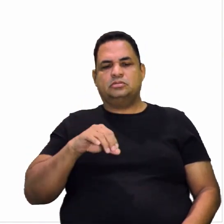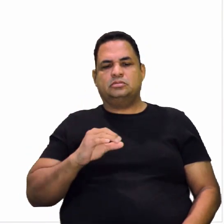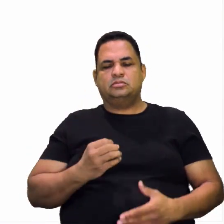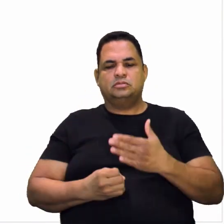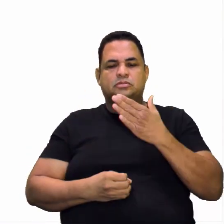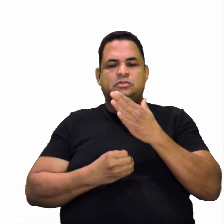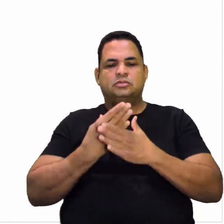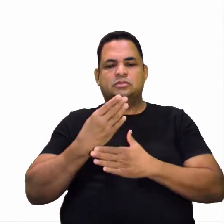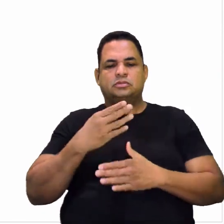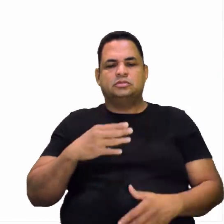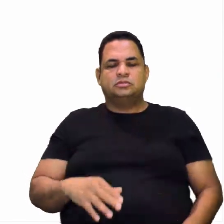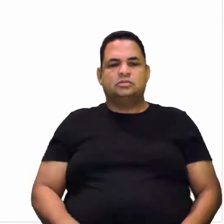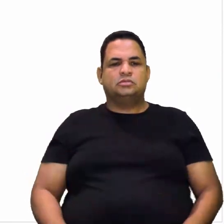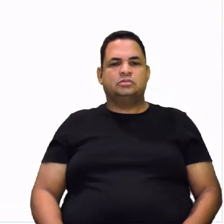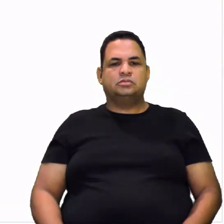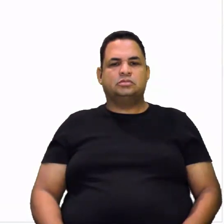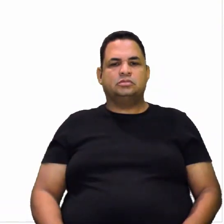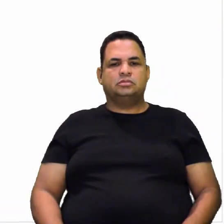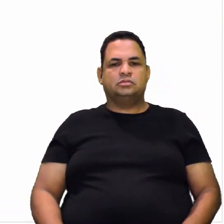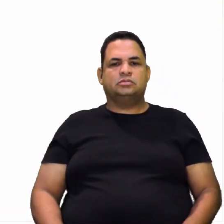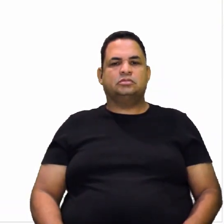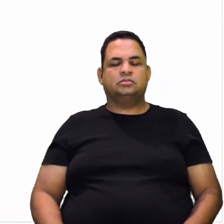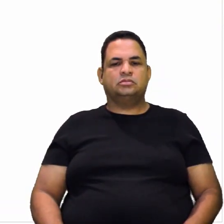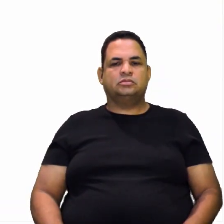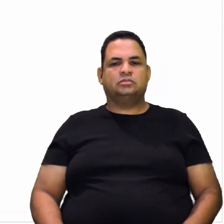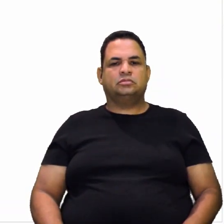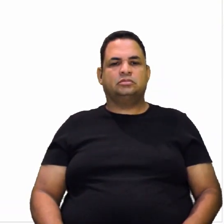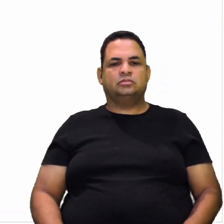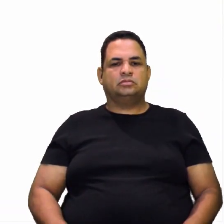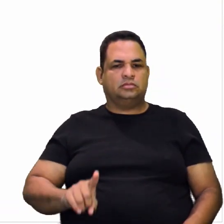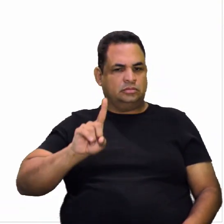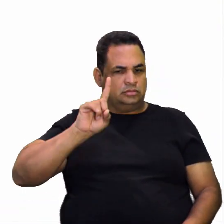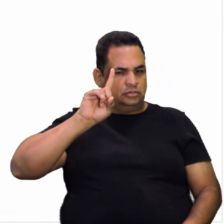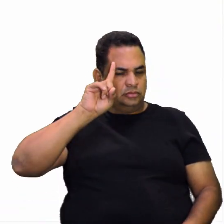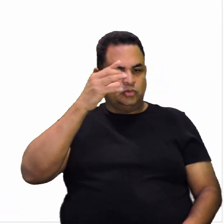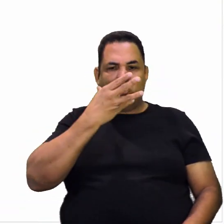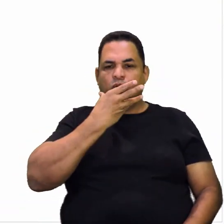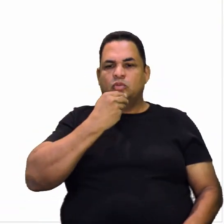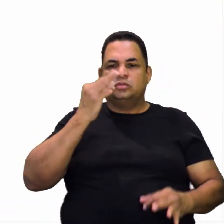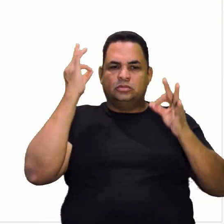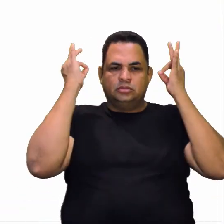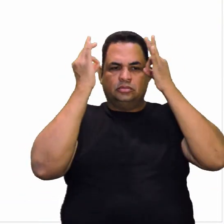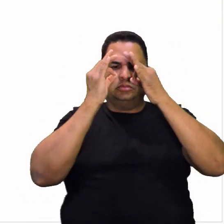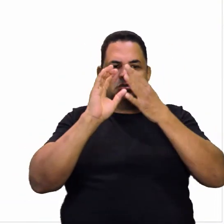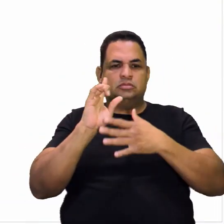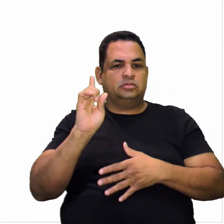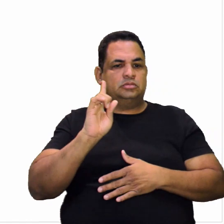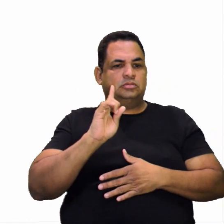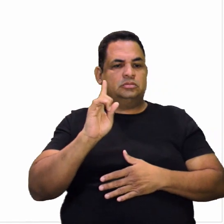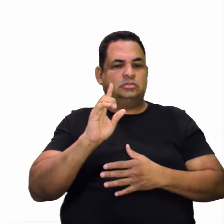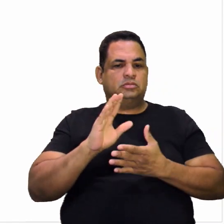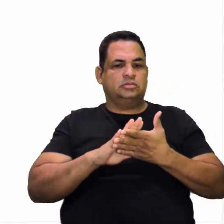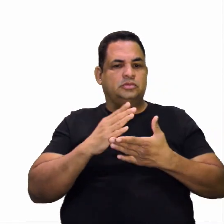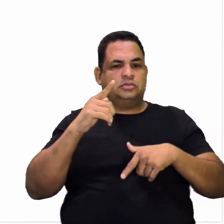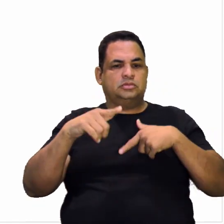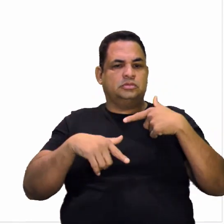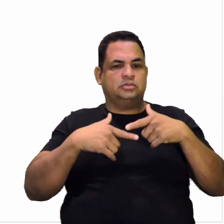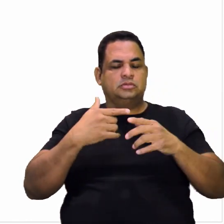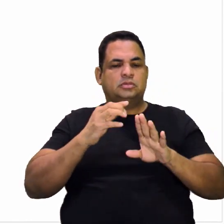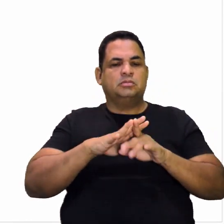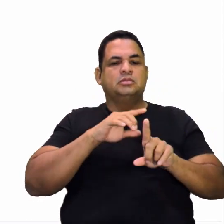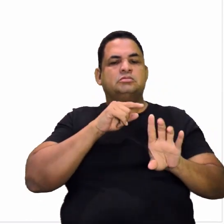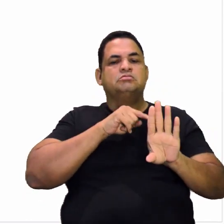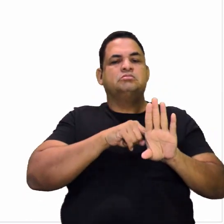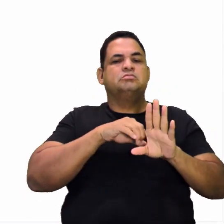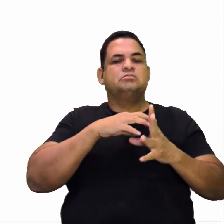Quando fala, os intelectuais gregos não se dedicavam apenas a temas abstratos